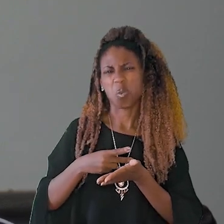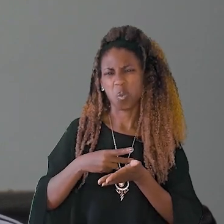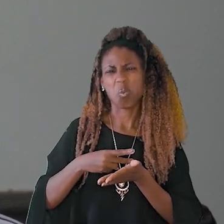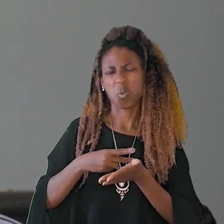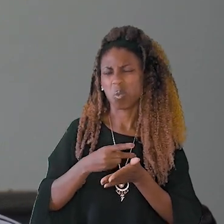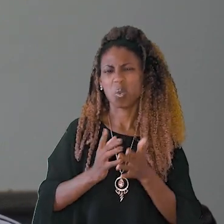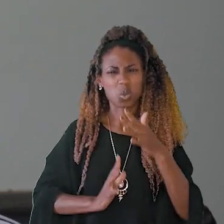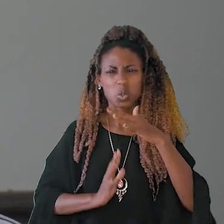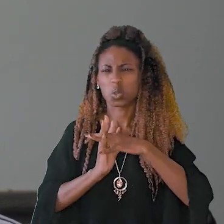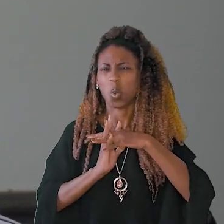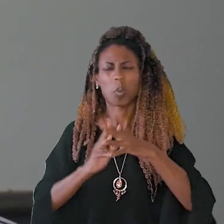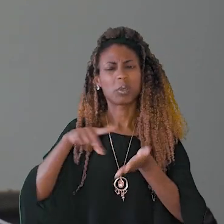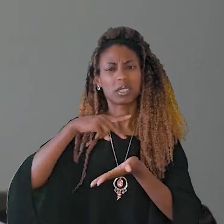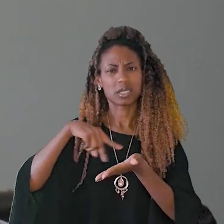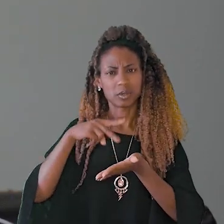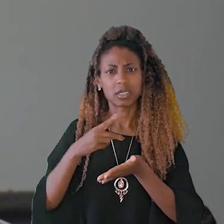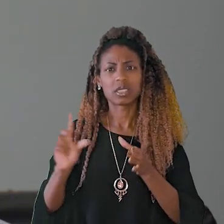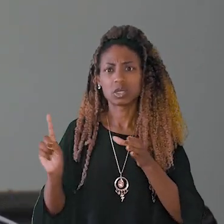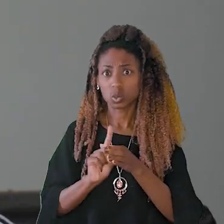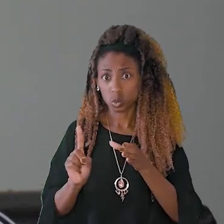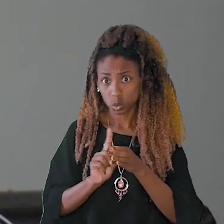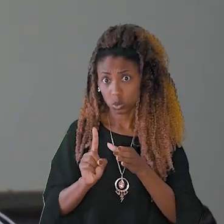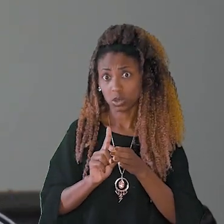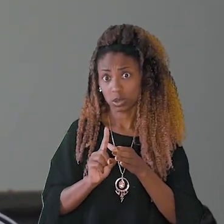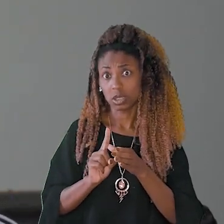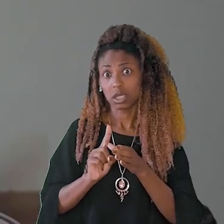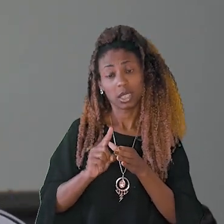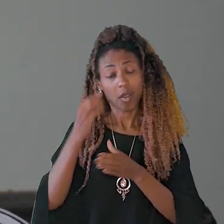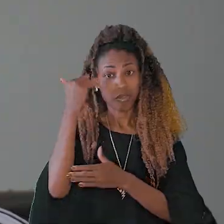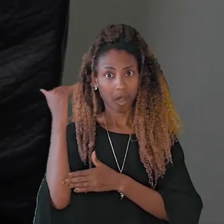Salvador. Ele fez parte do The Fabulous, que era